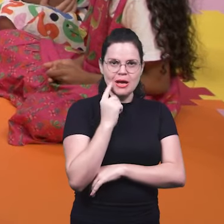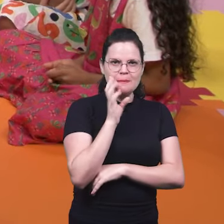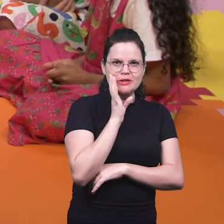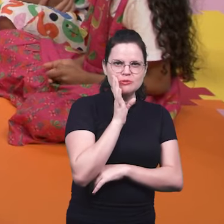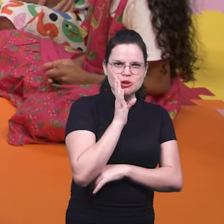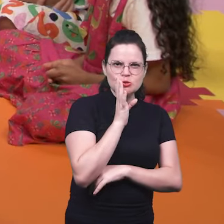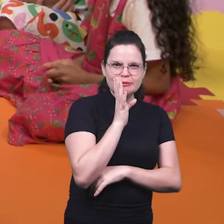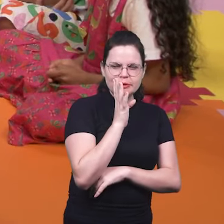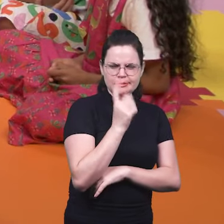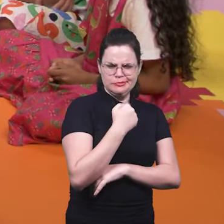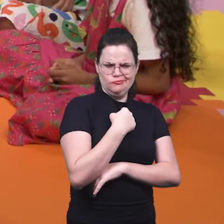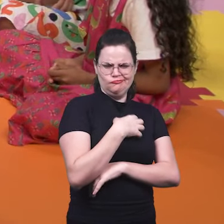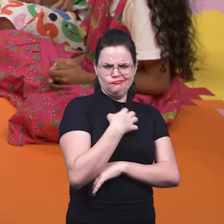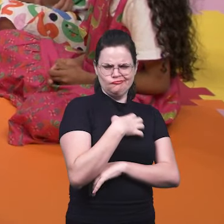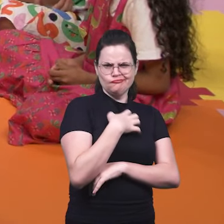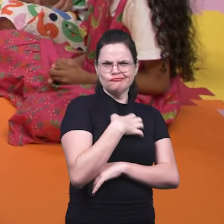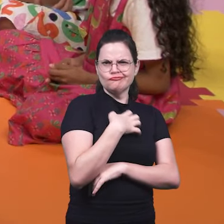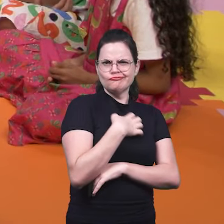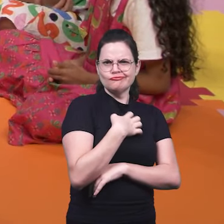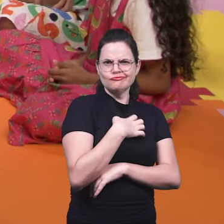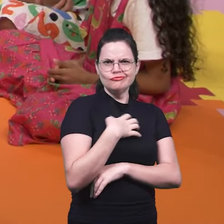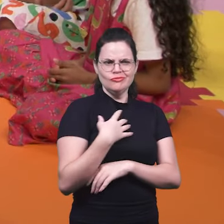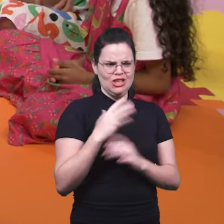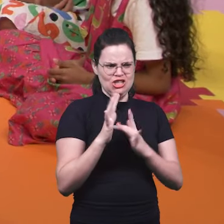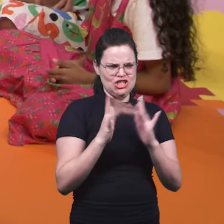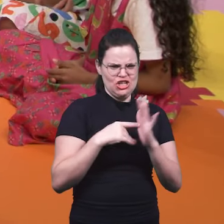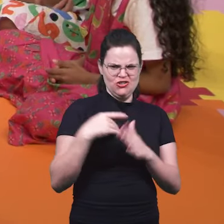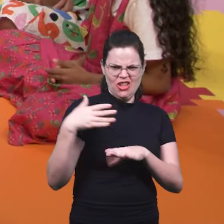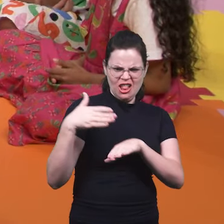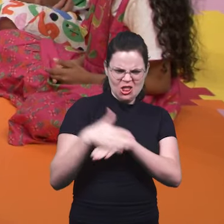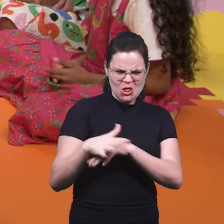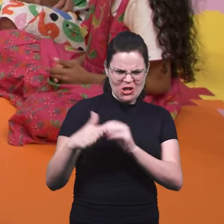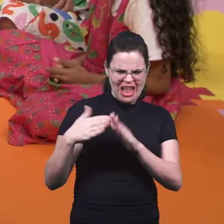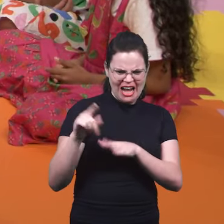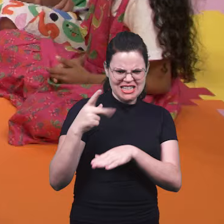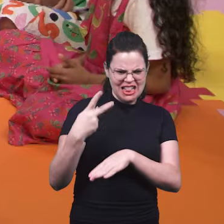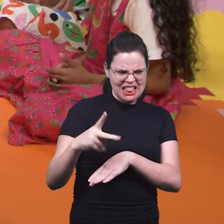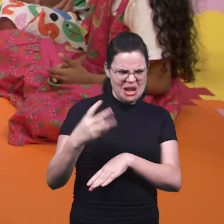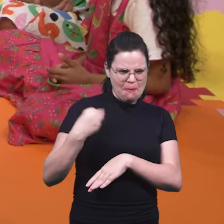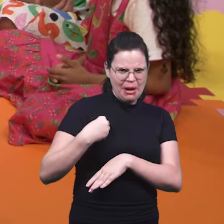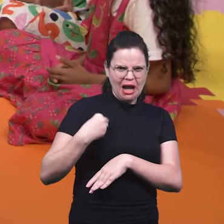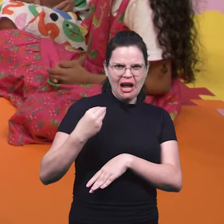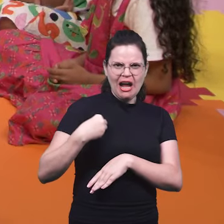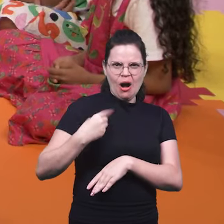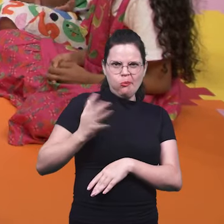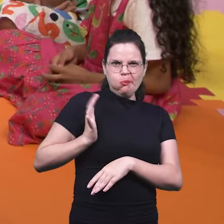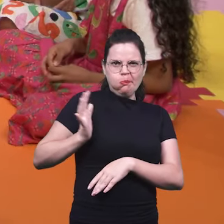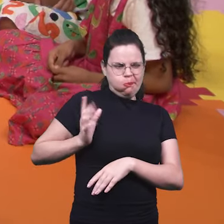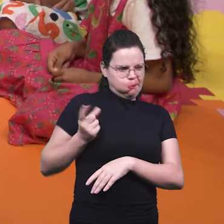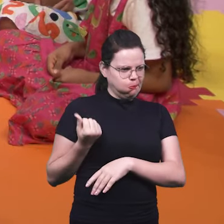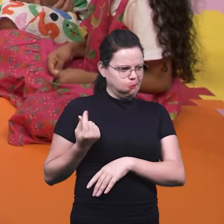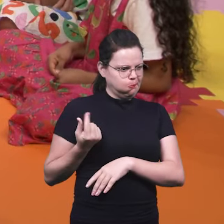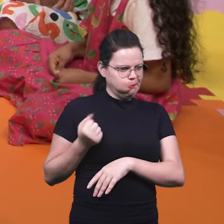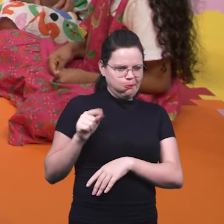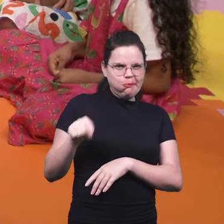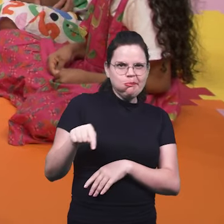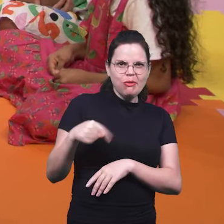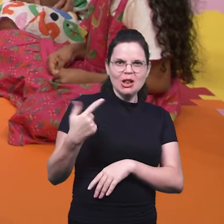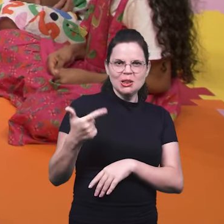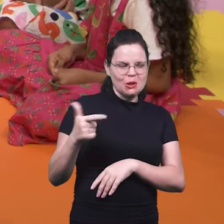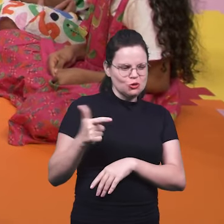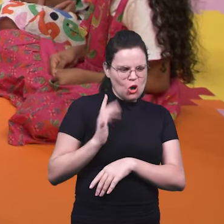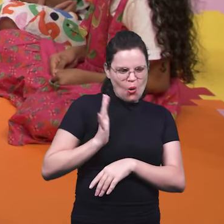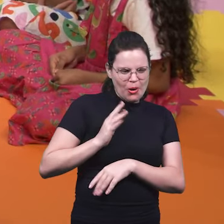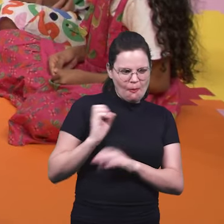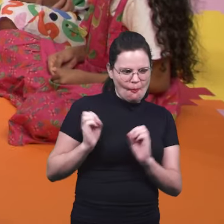né aquela multidão estava murmurando porque Jesus estava dentro de uma casa de um pecador de algé que não tinha ele